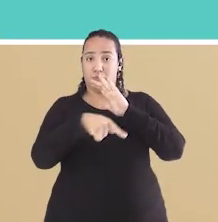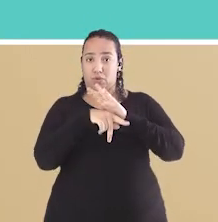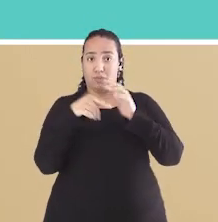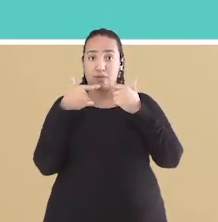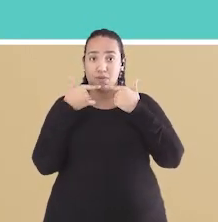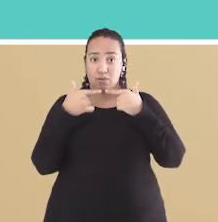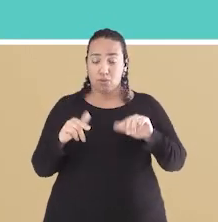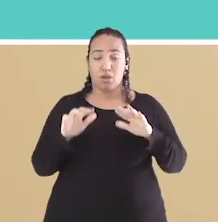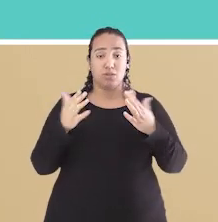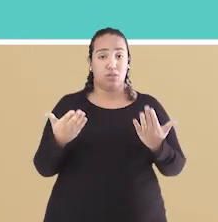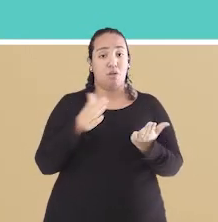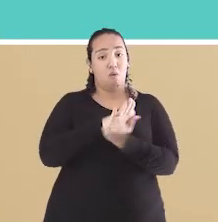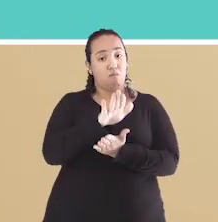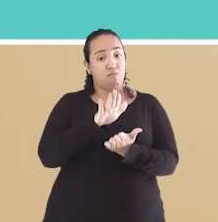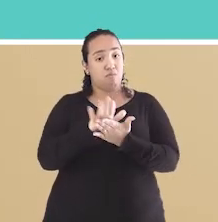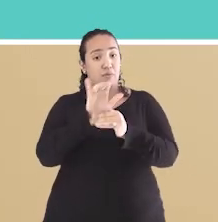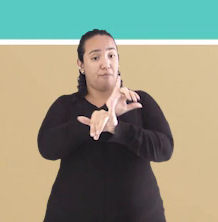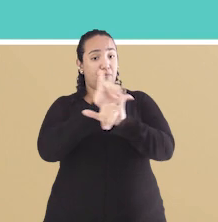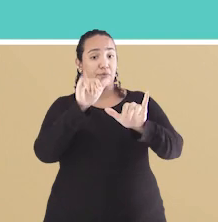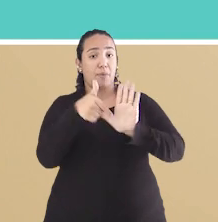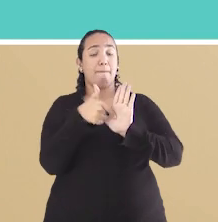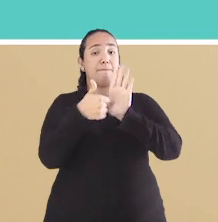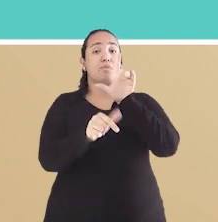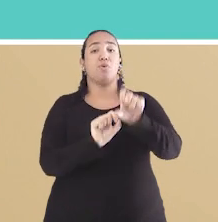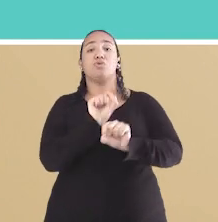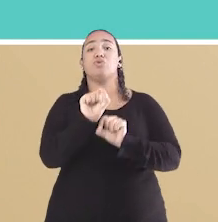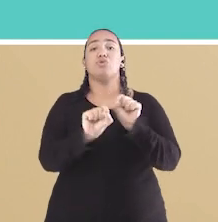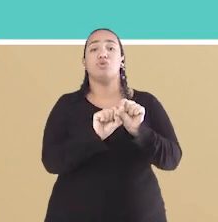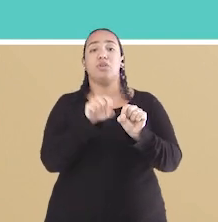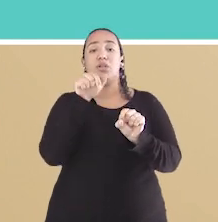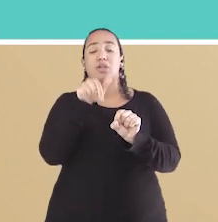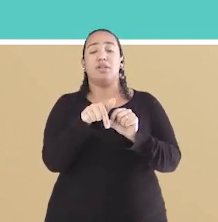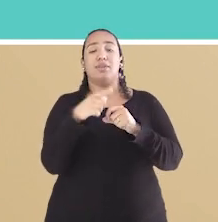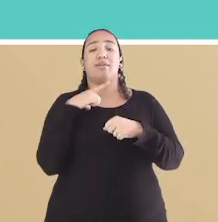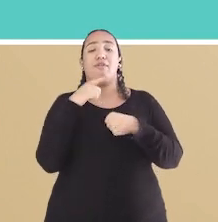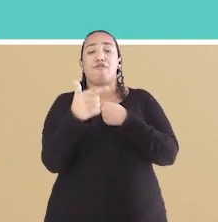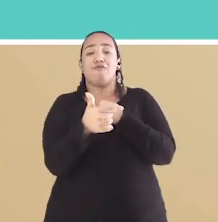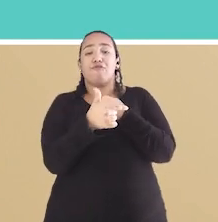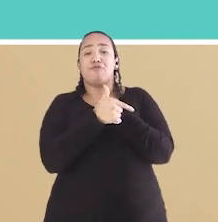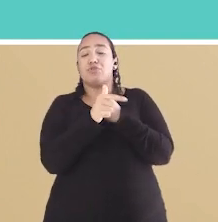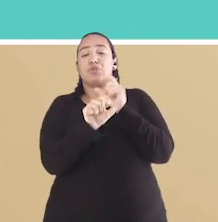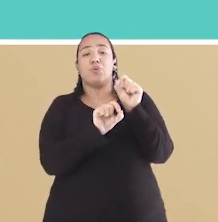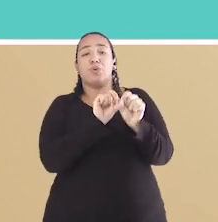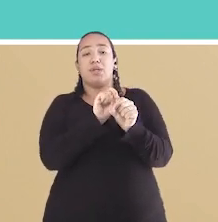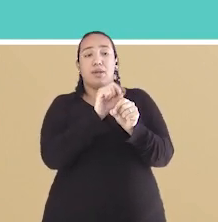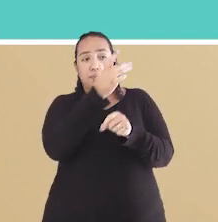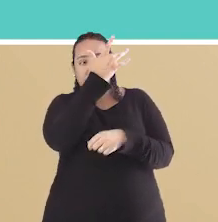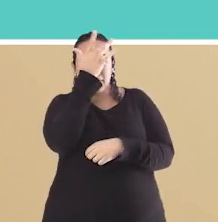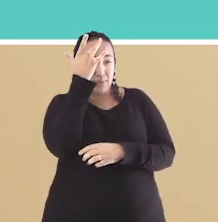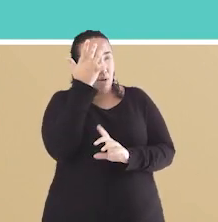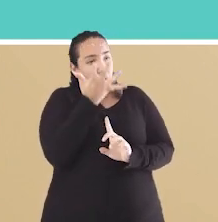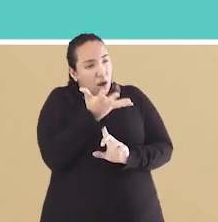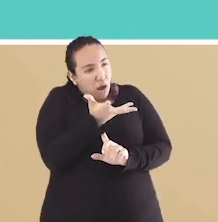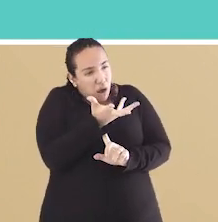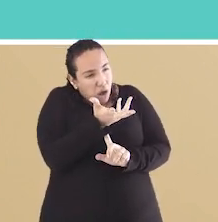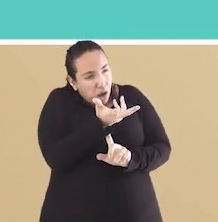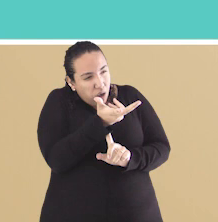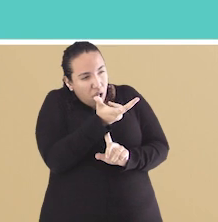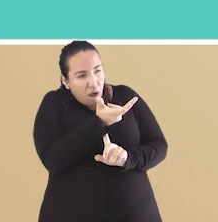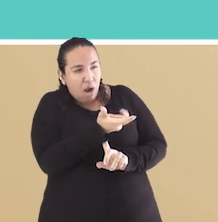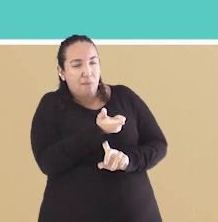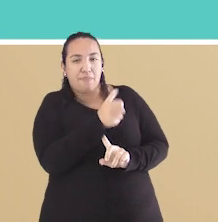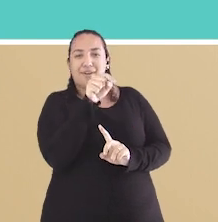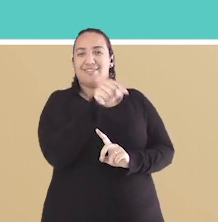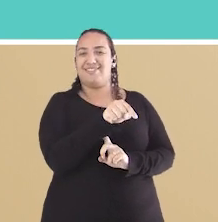os anúncios publicitários apresentam a função apelativa, ou seja, buscam apelar, persuadir